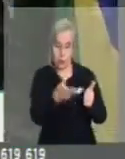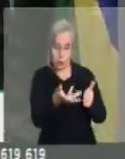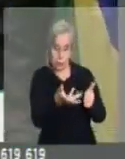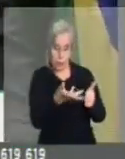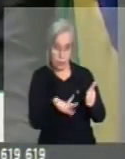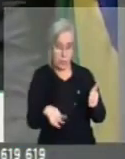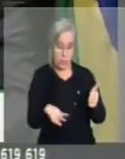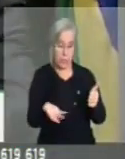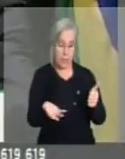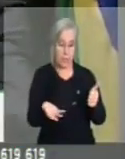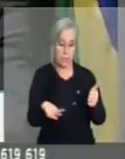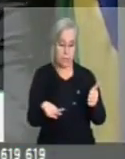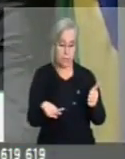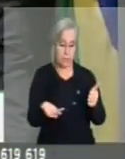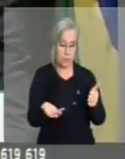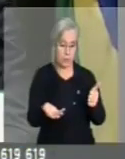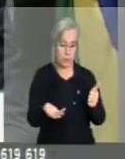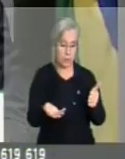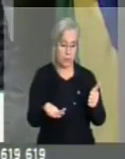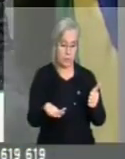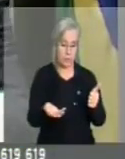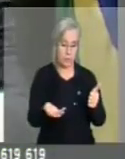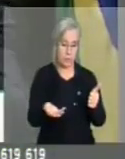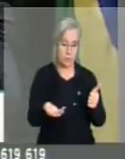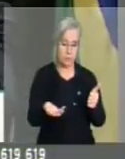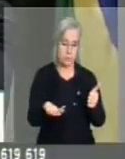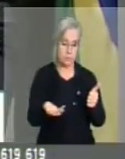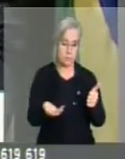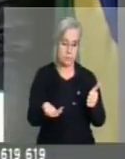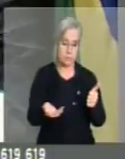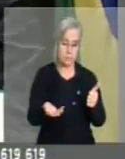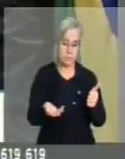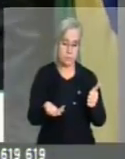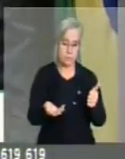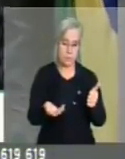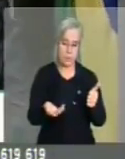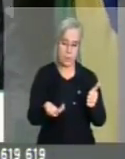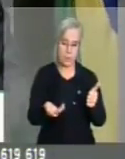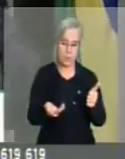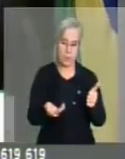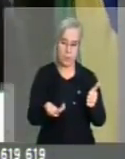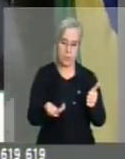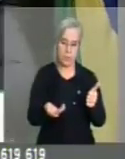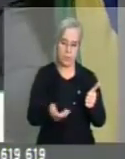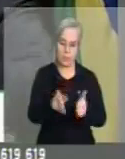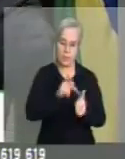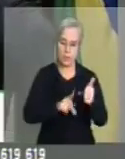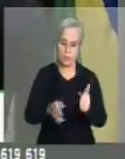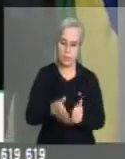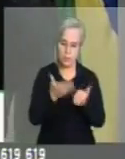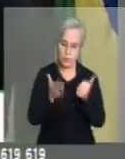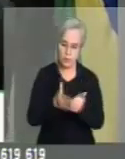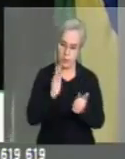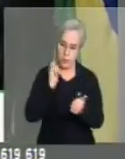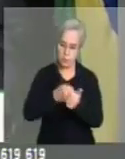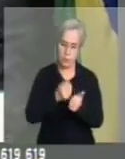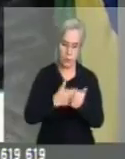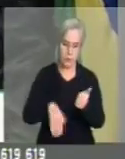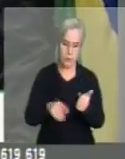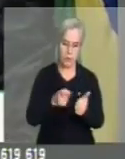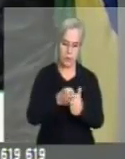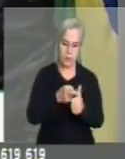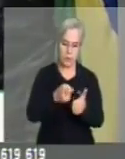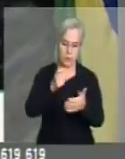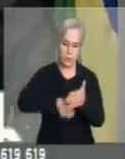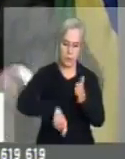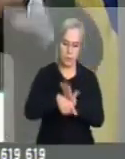anterior. Aliás, fizeram isso bastante. Impostos para os mais pobres. Corte. O imposto da inflação, o imposto de